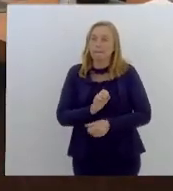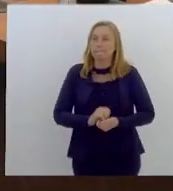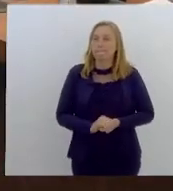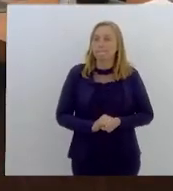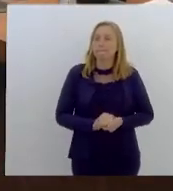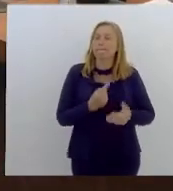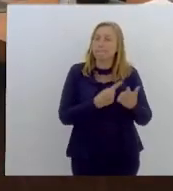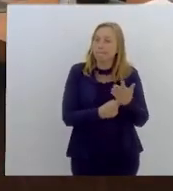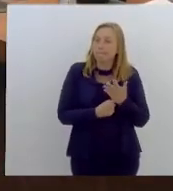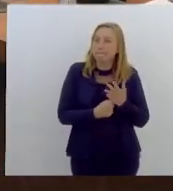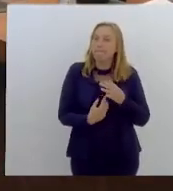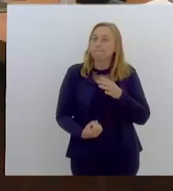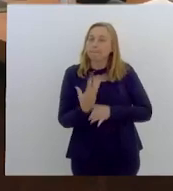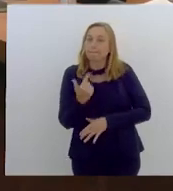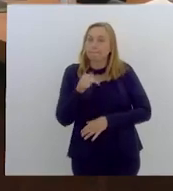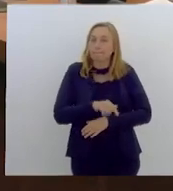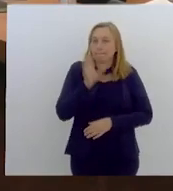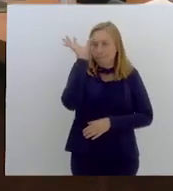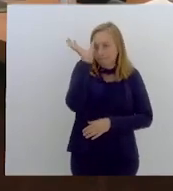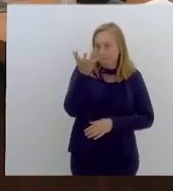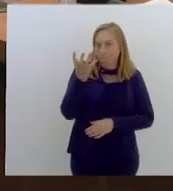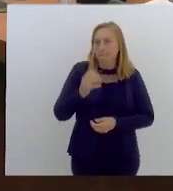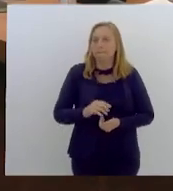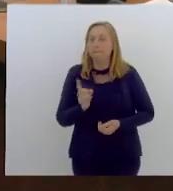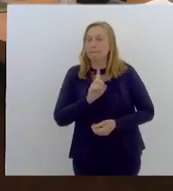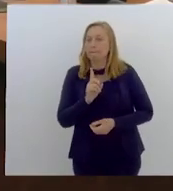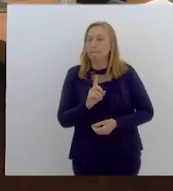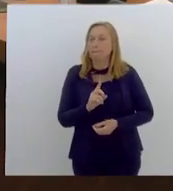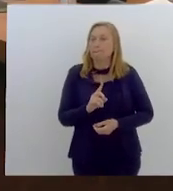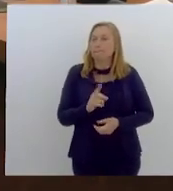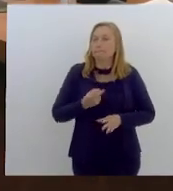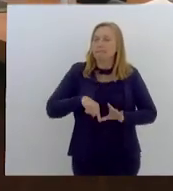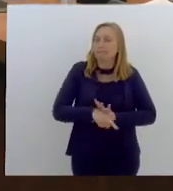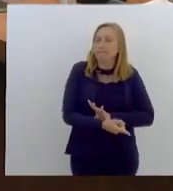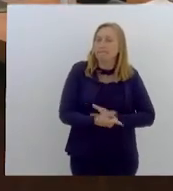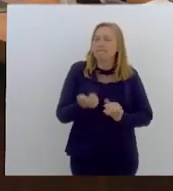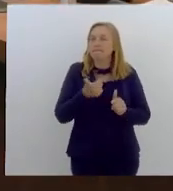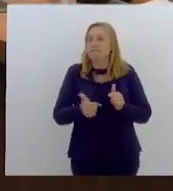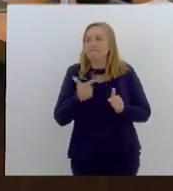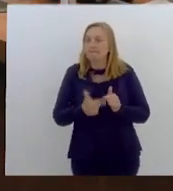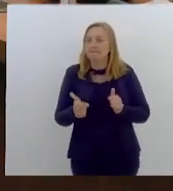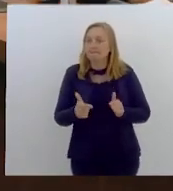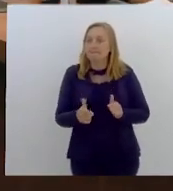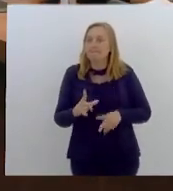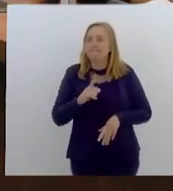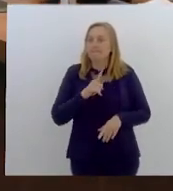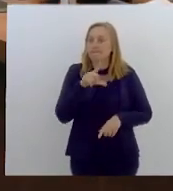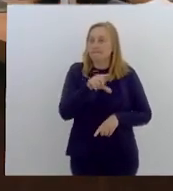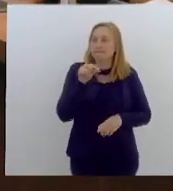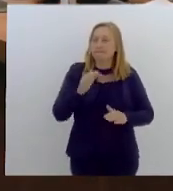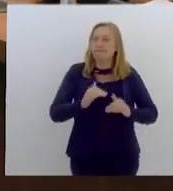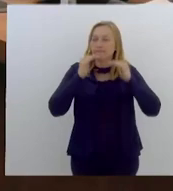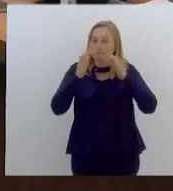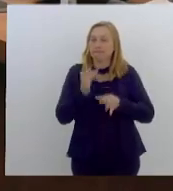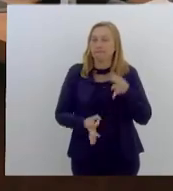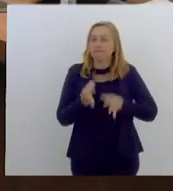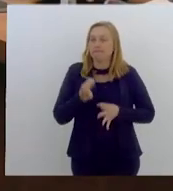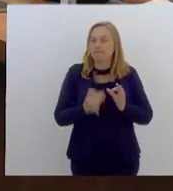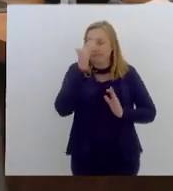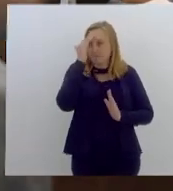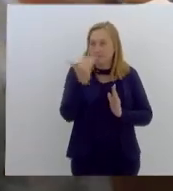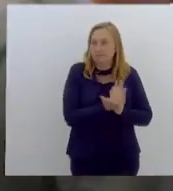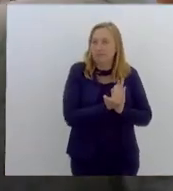que nos ajudar a construir aqui uma solução e não aprofundar o problema. Tem uma decisão do Supremo que tem que ser